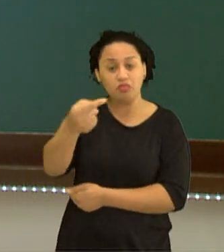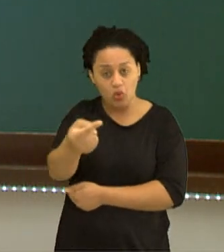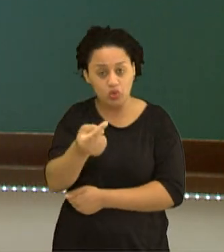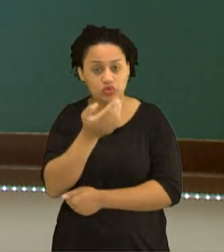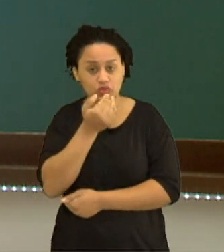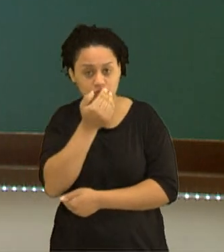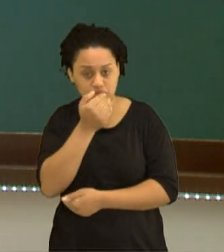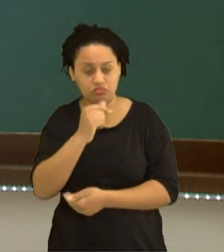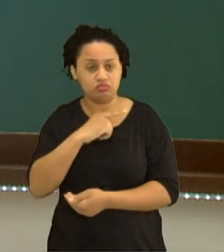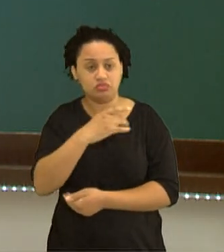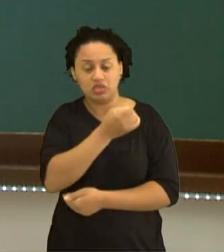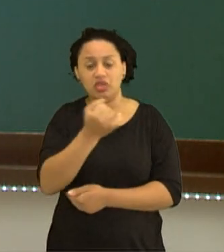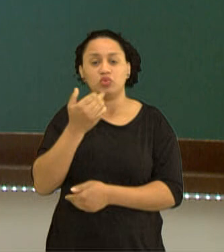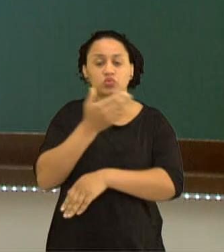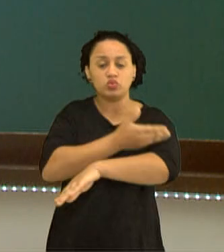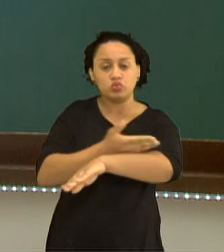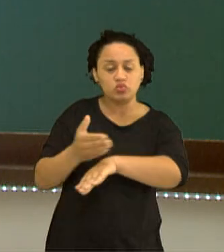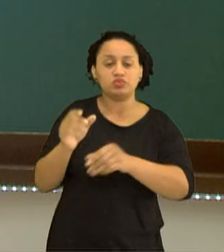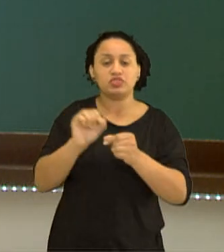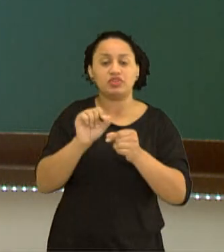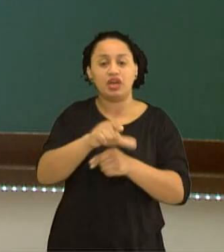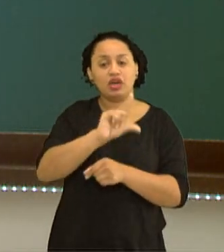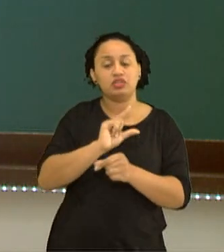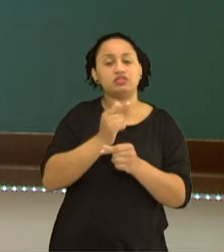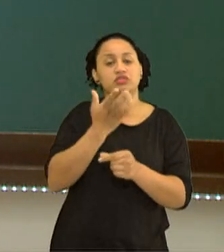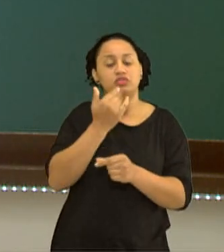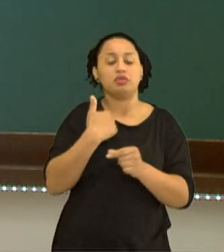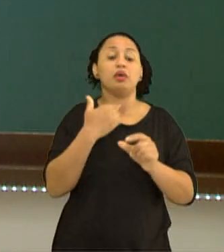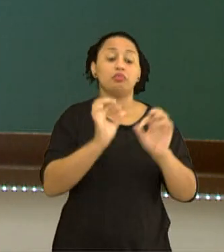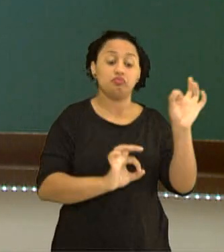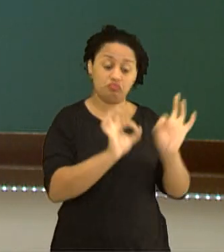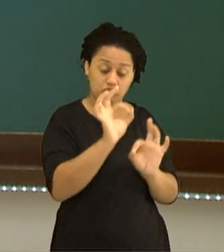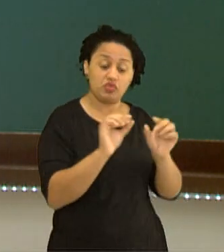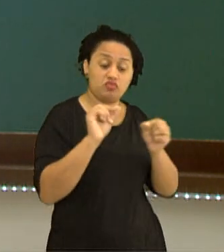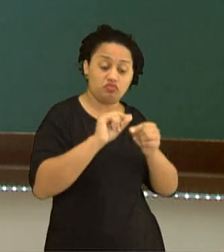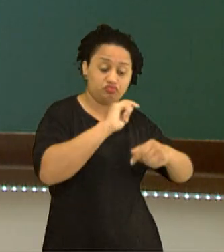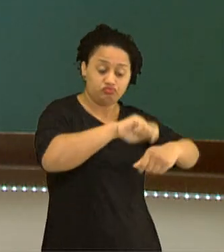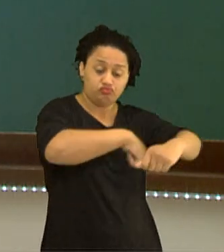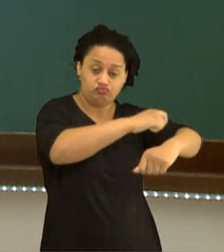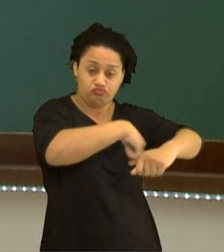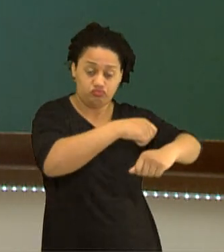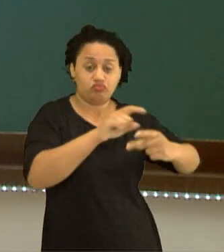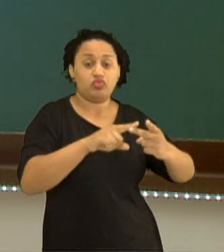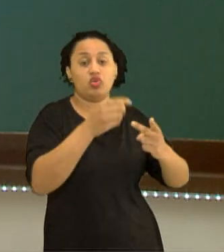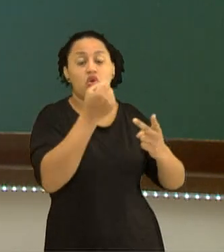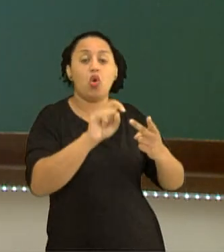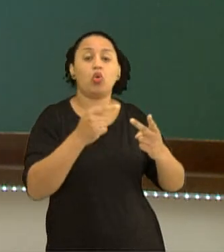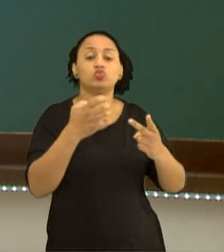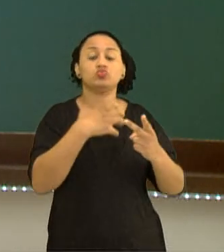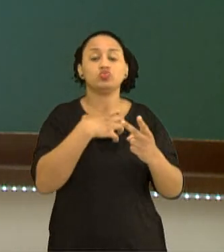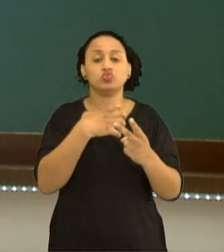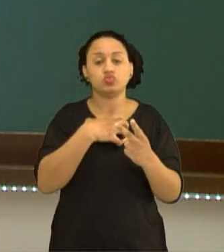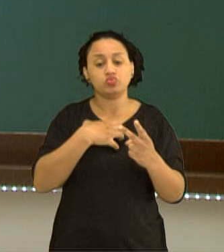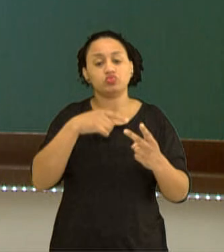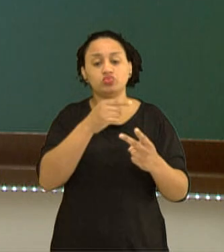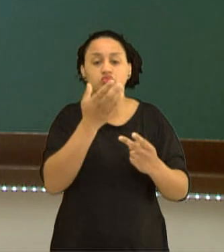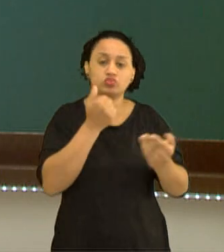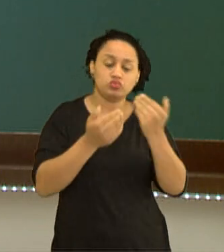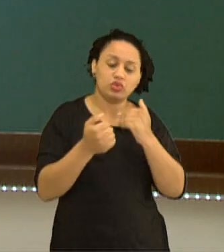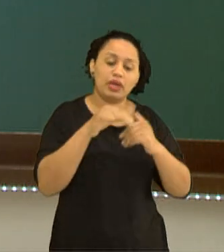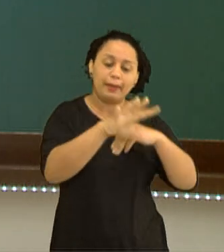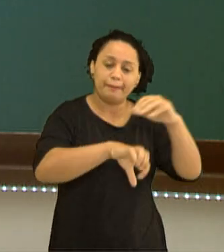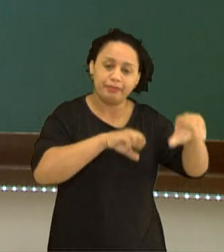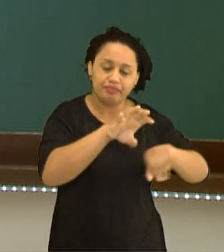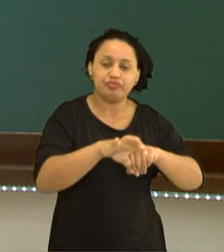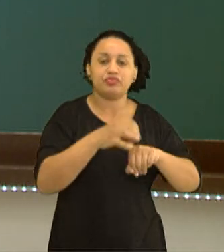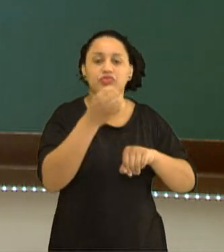precisam ser feitos antes de se alimentarem, seja na preparação do alimento, seja na forma como esse alimento é colhido,